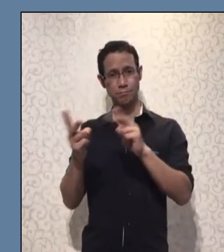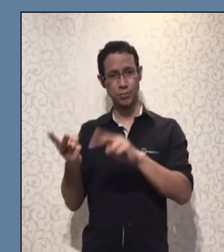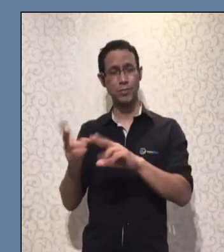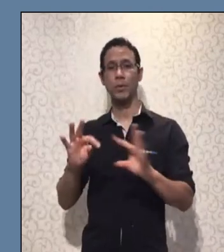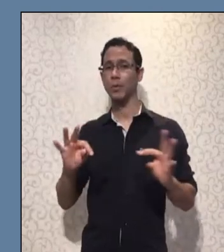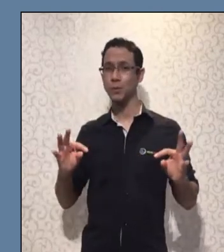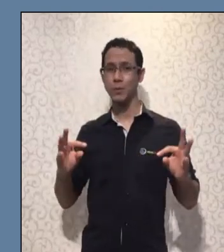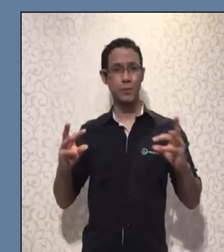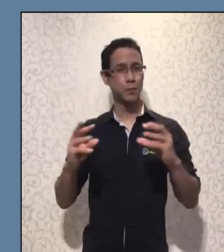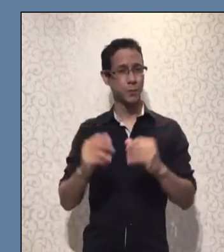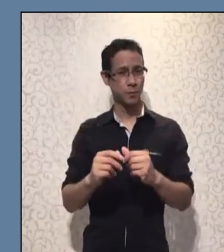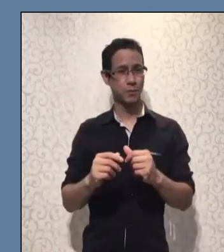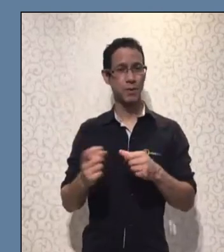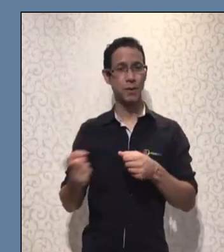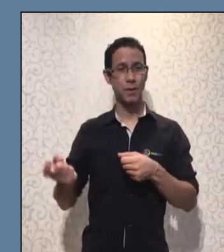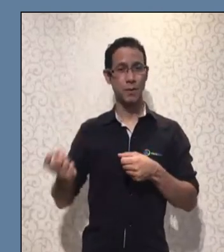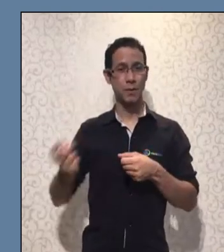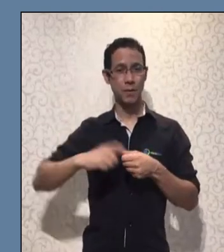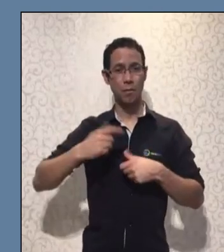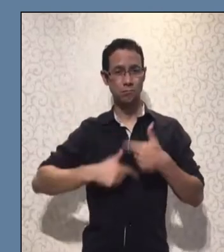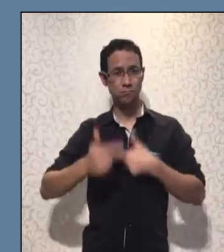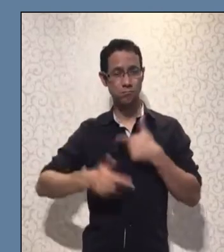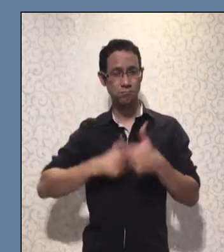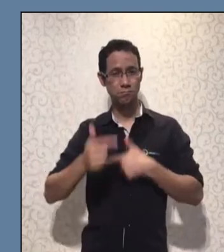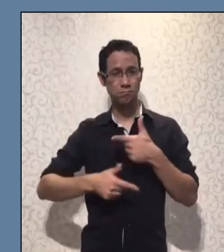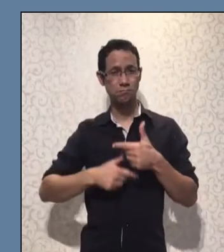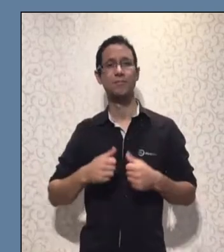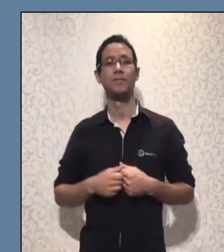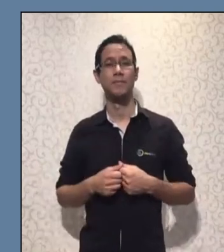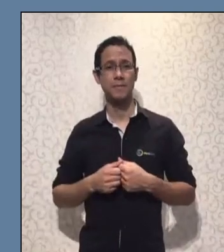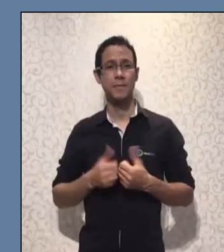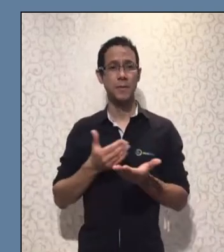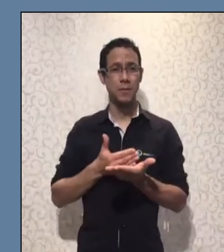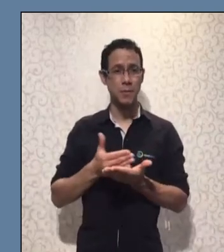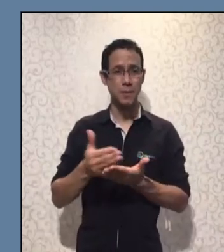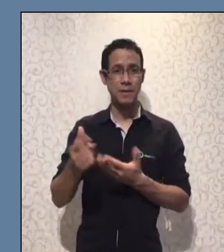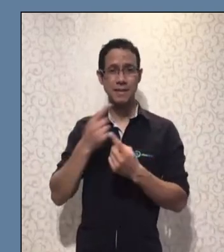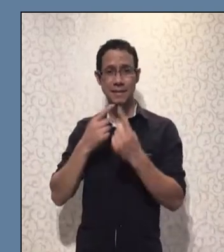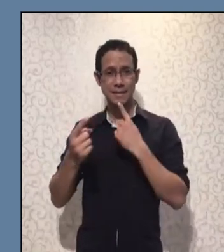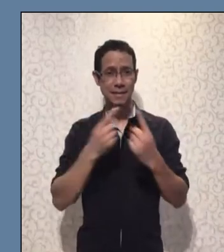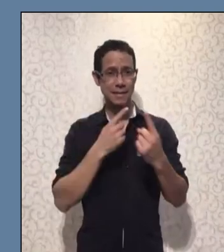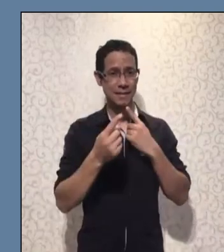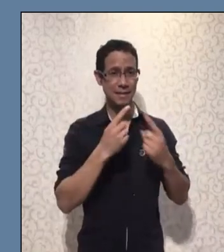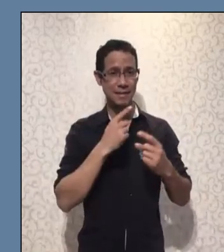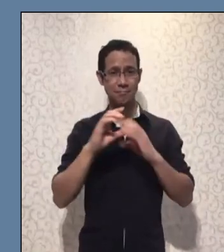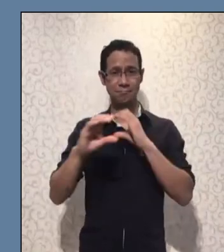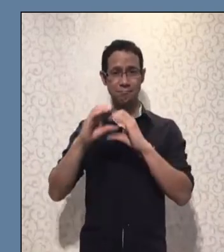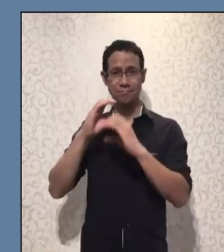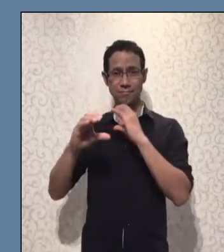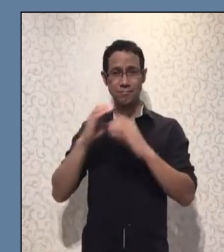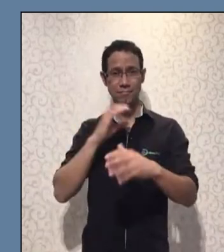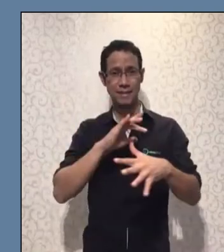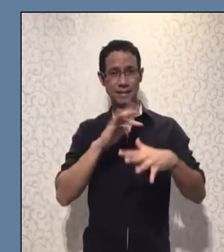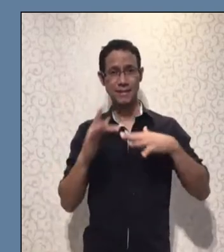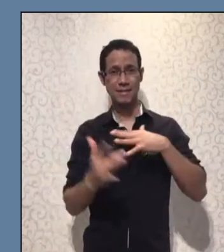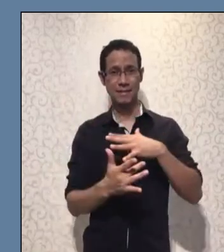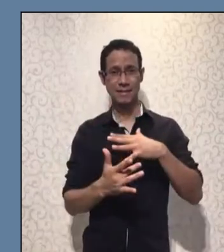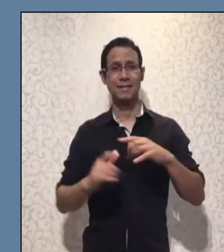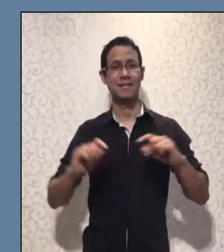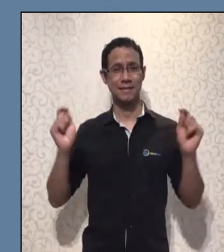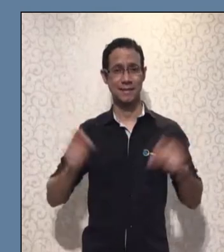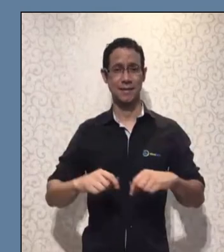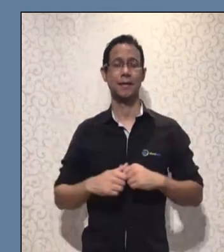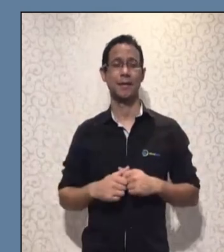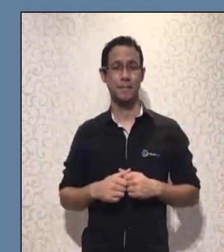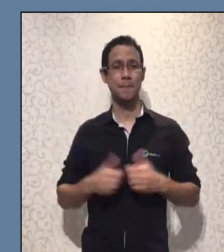reativar as nossas atividades, né? E começar a dialogar com as redes sociais, né? Então, eu acho que hoje, diante da